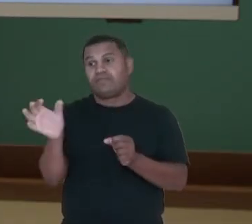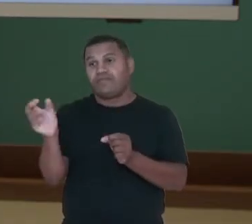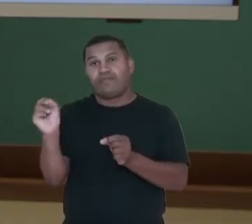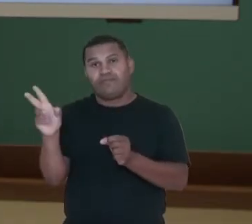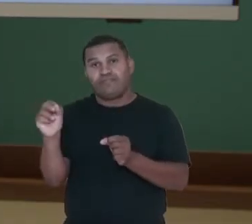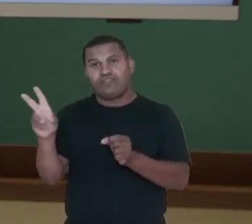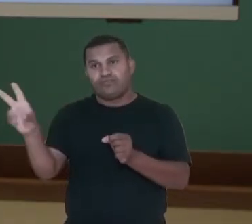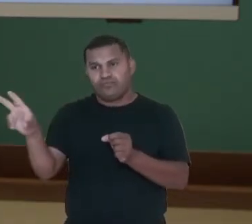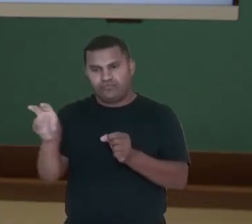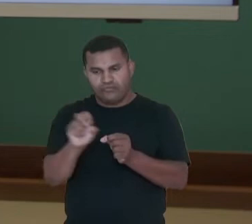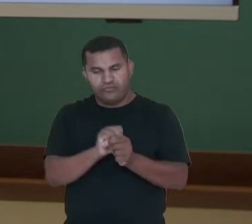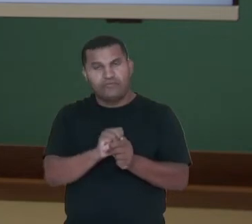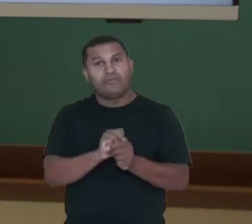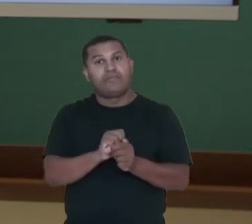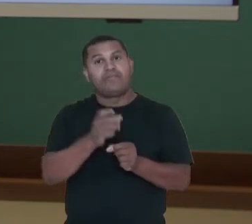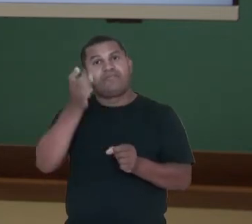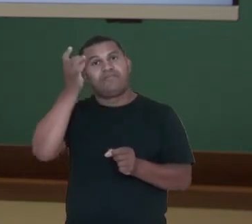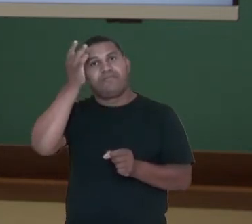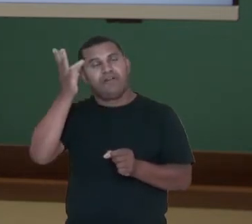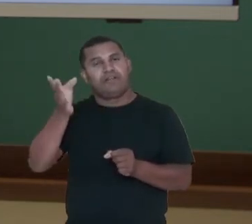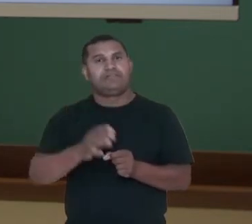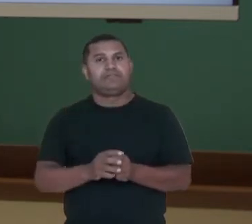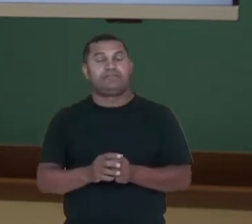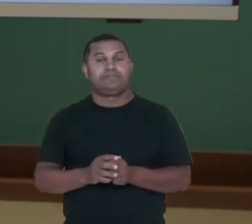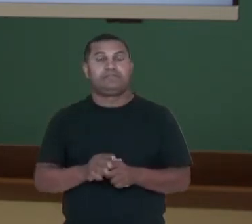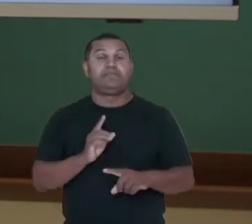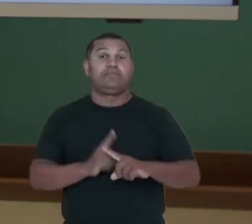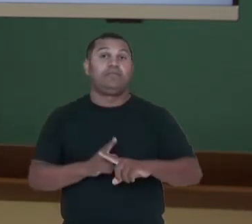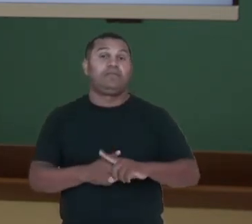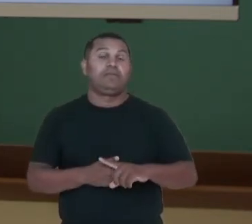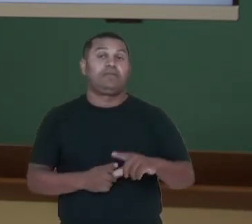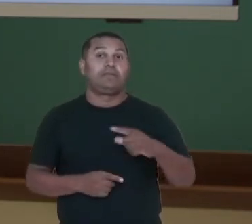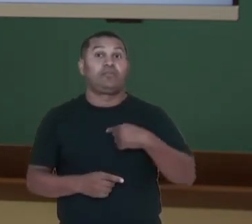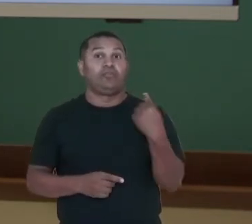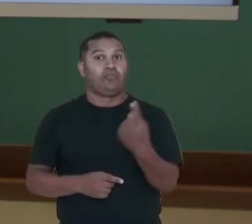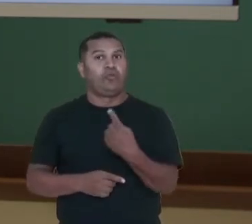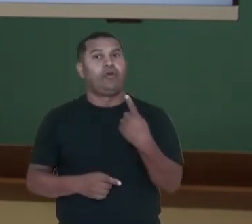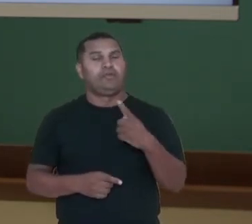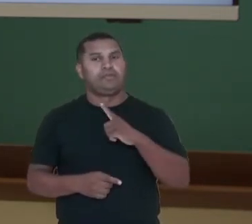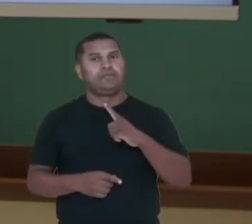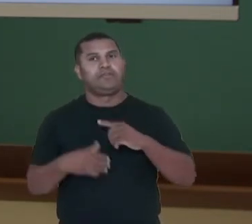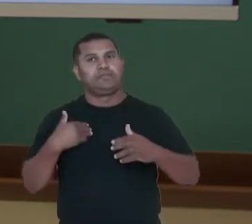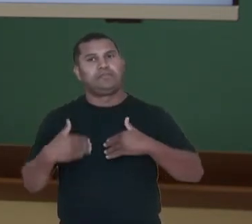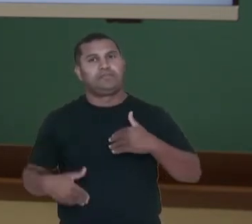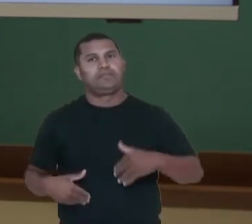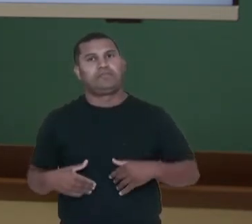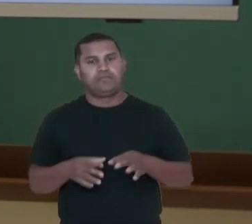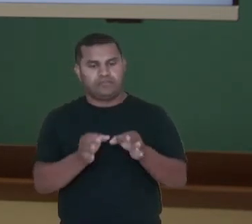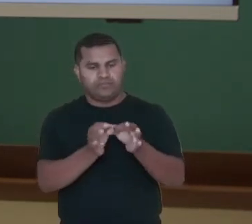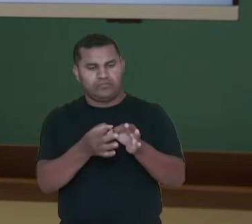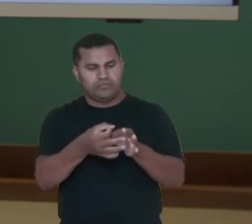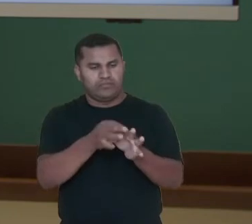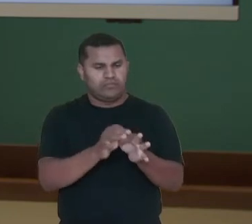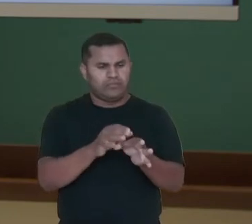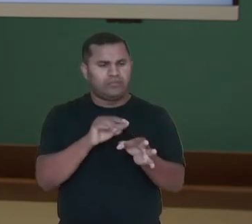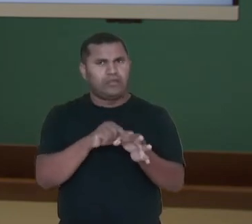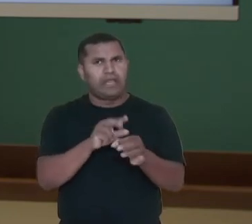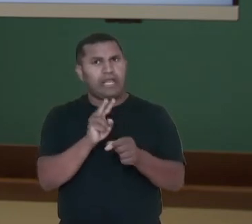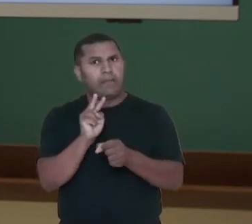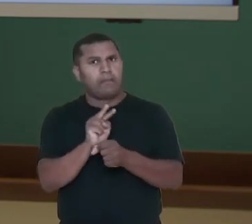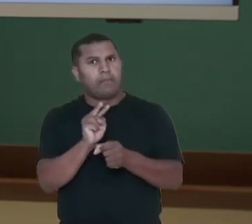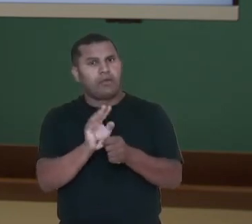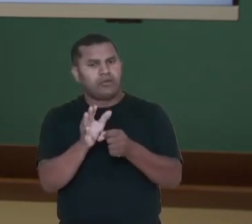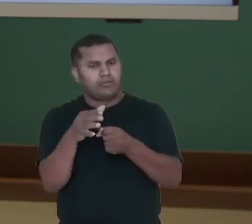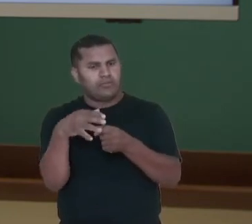os agentes da imunidade. Eles vão olhar e eles vão reconhecer o agente estranho. Então, quando eles